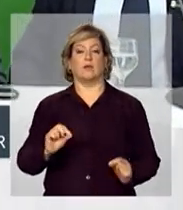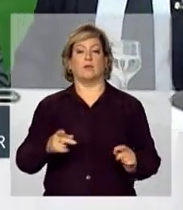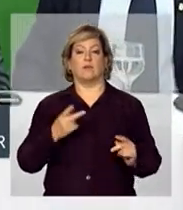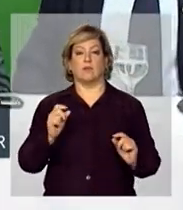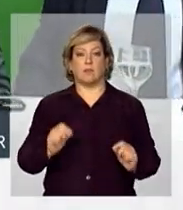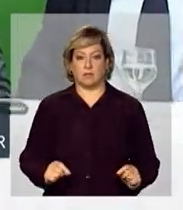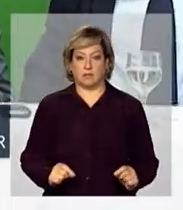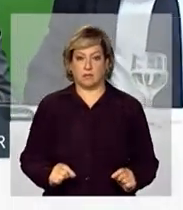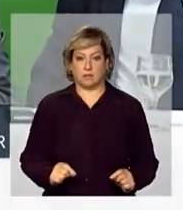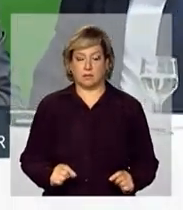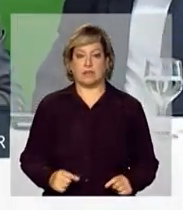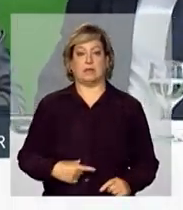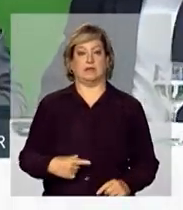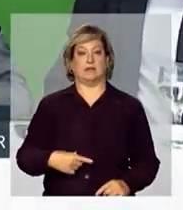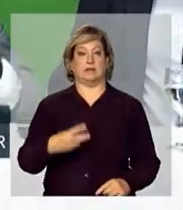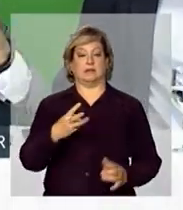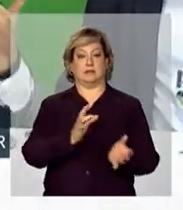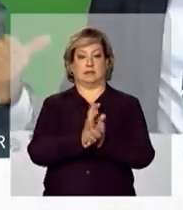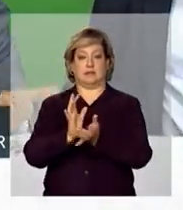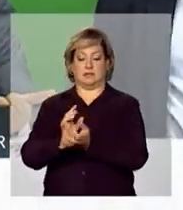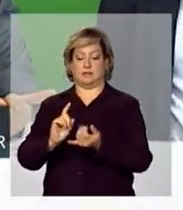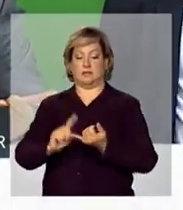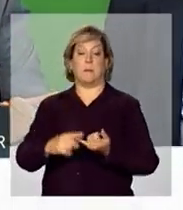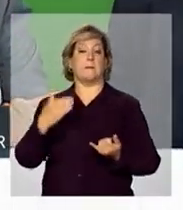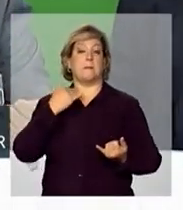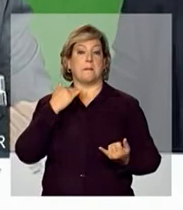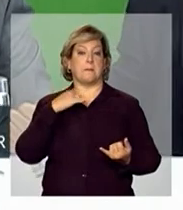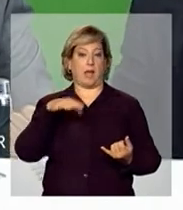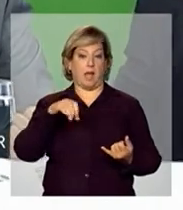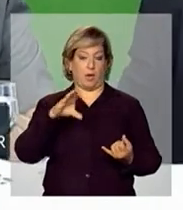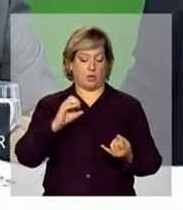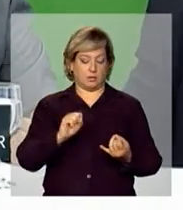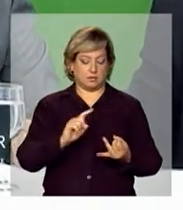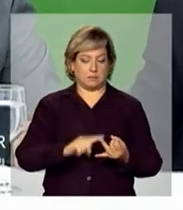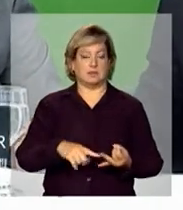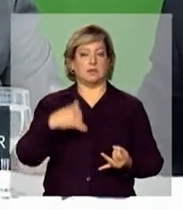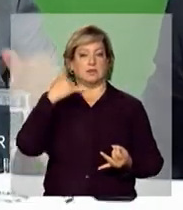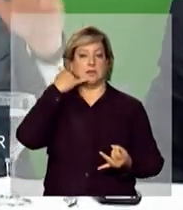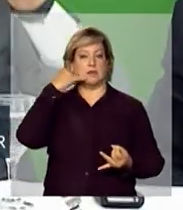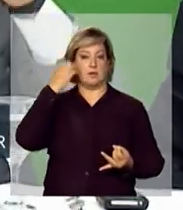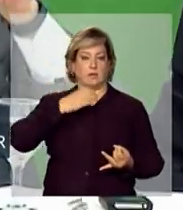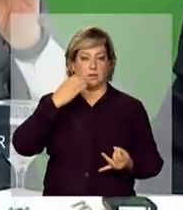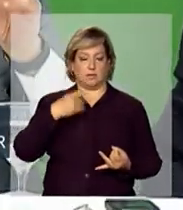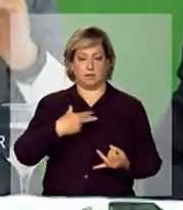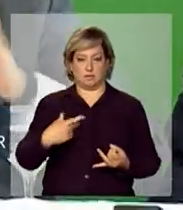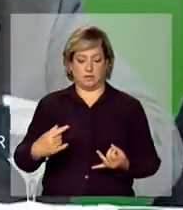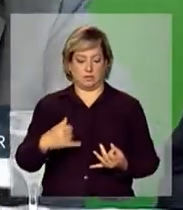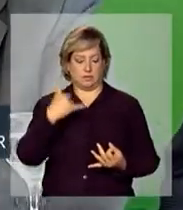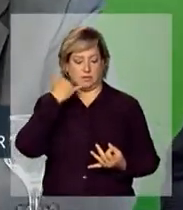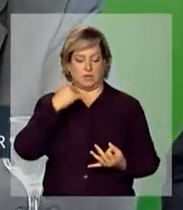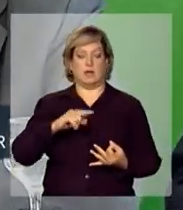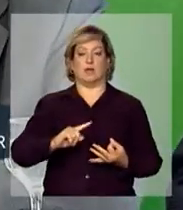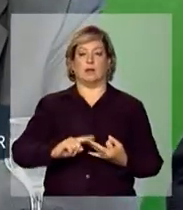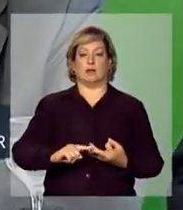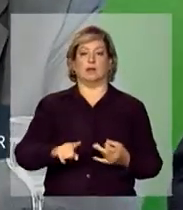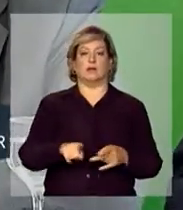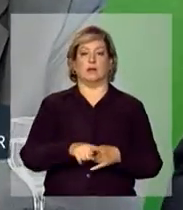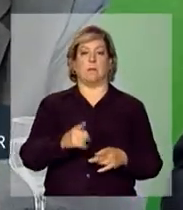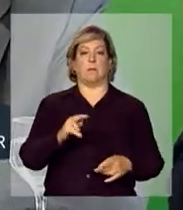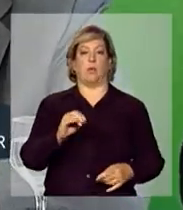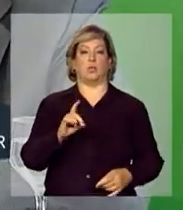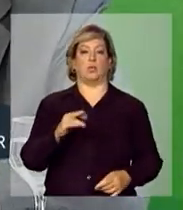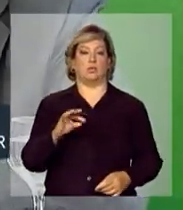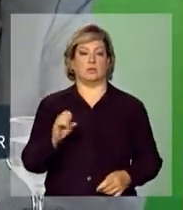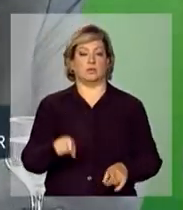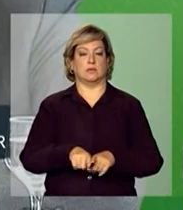setores geravam bastante demandas sistema financeiro telecomunicações produtos e serviços pegou-se isso verificou o maior número